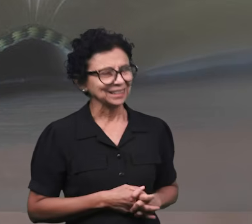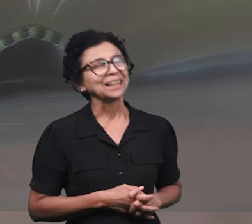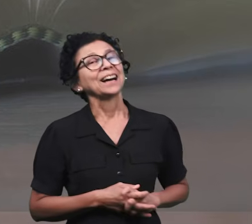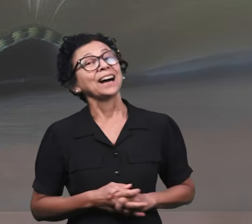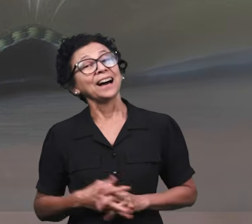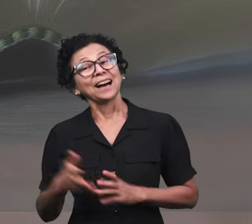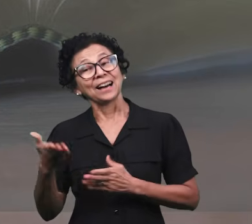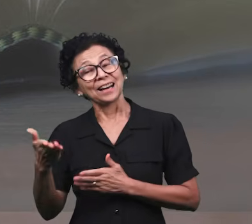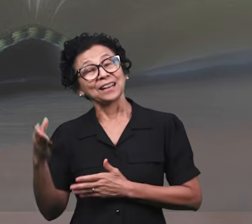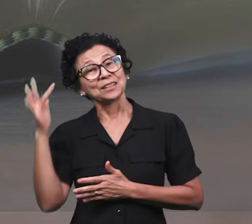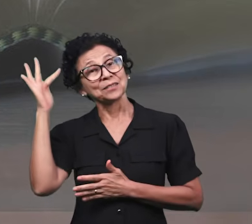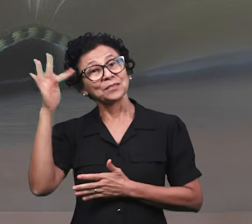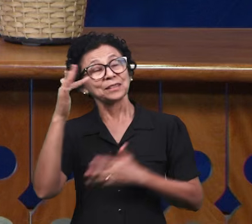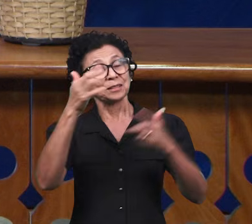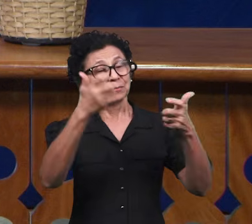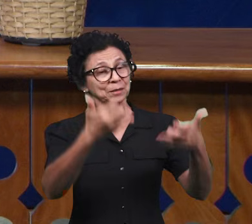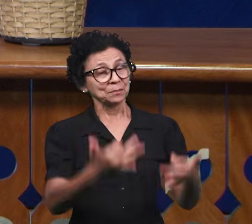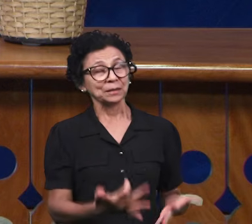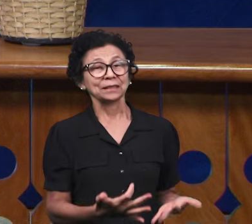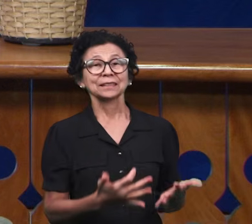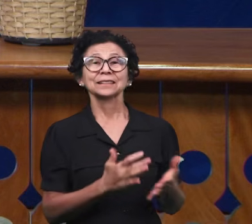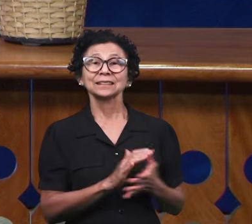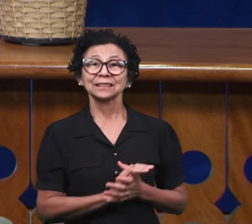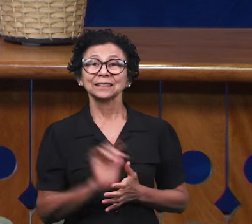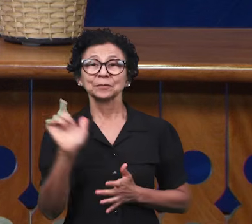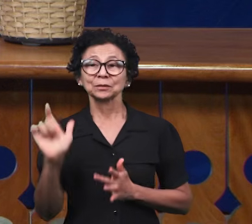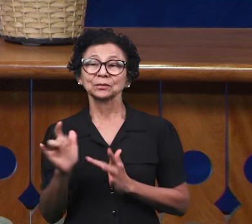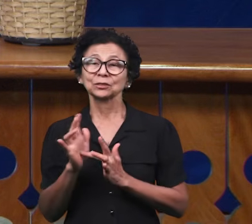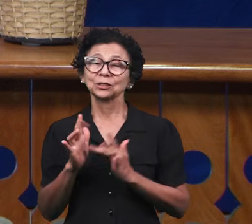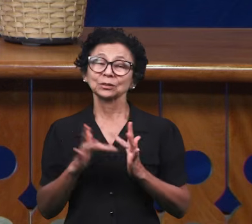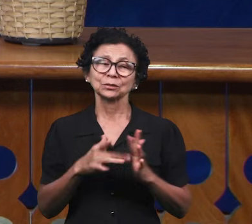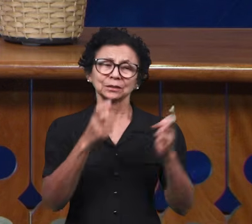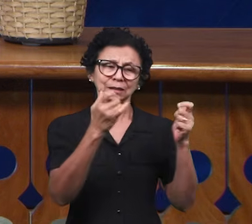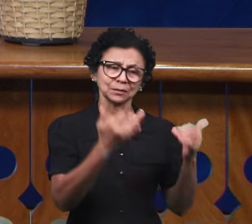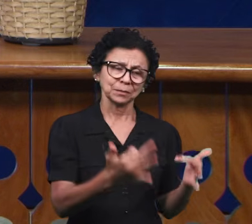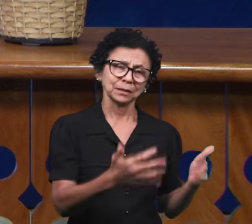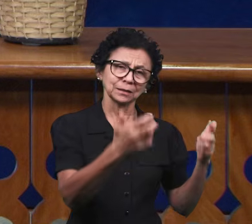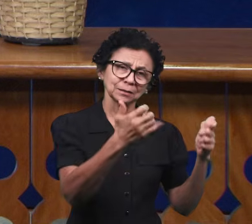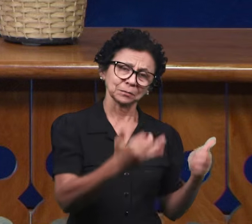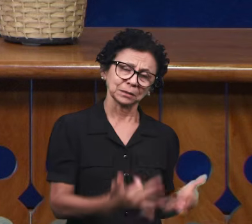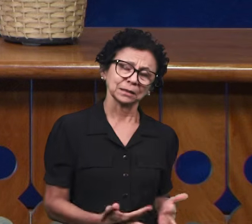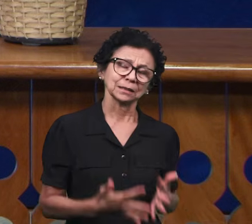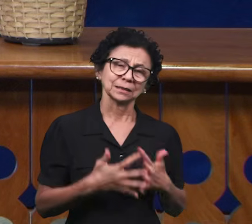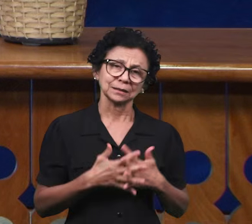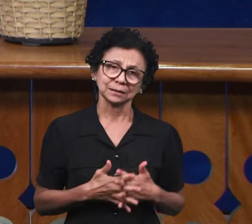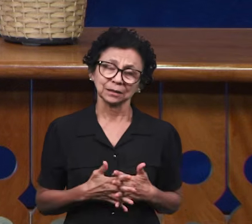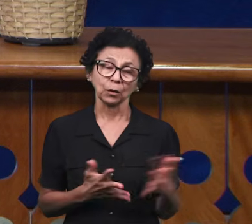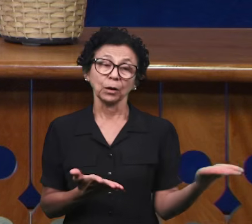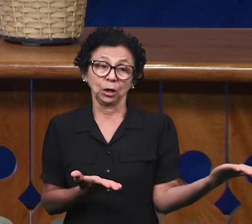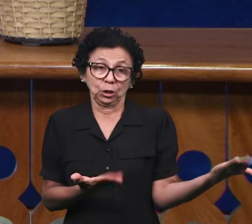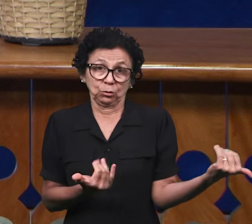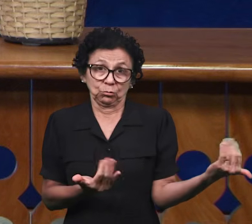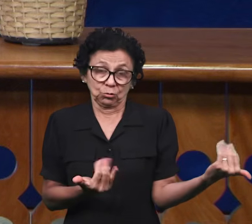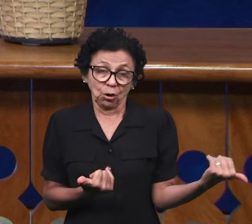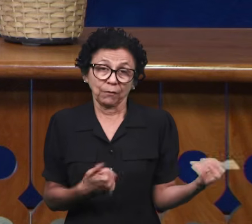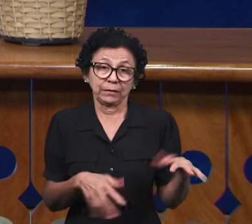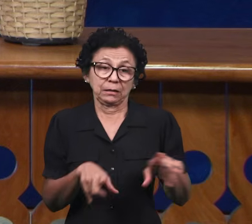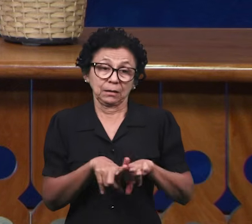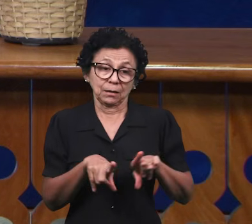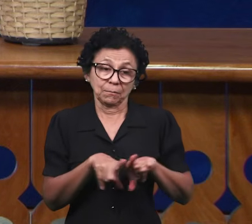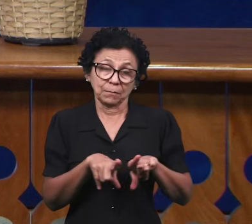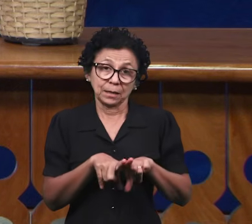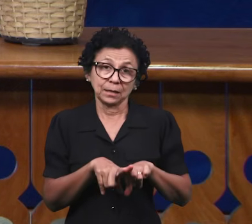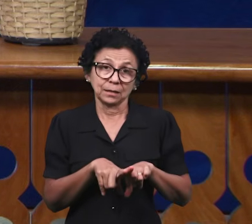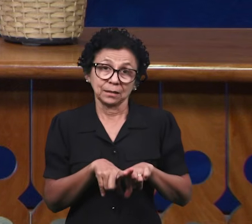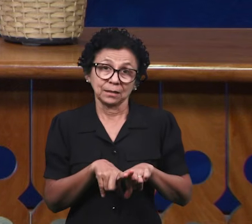ele acerca de Jesus. Meus irmãos, o jovem, ele vai falar de Jesus como o nosso Salvador, se